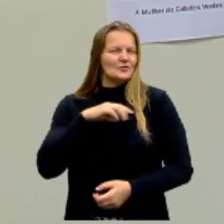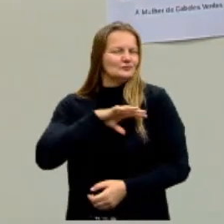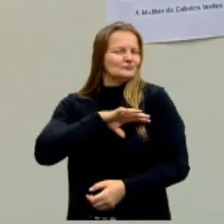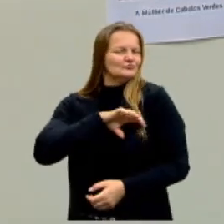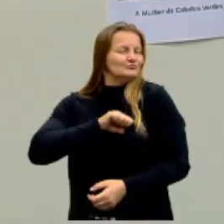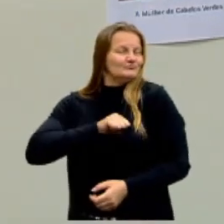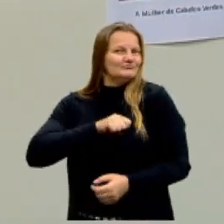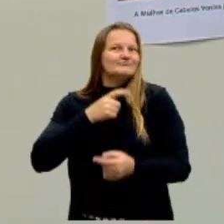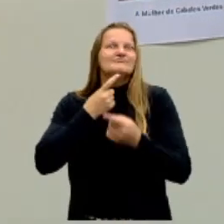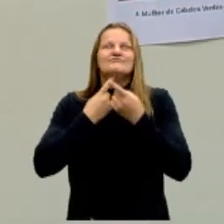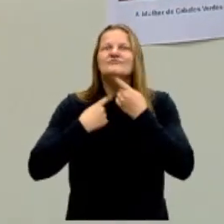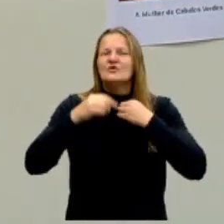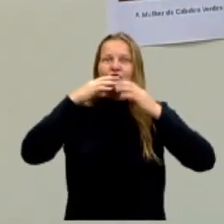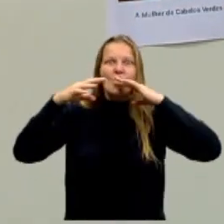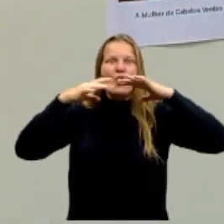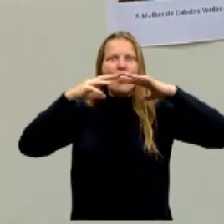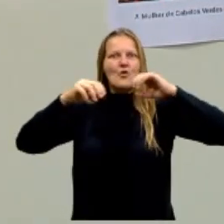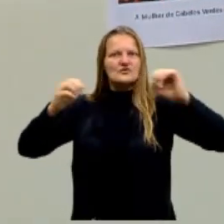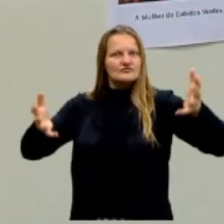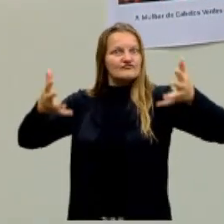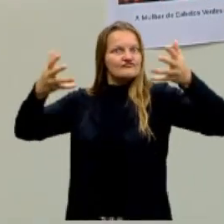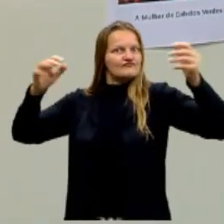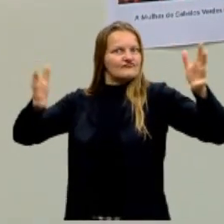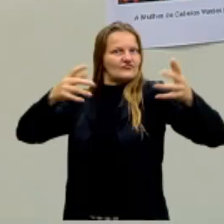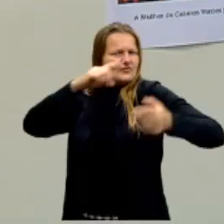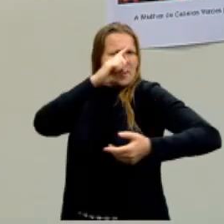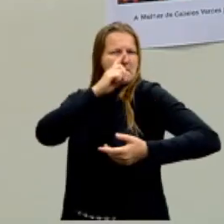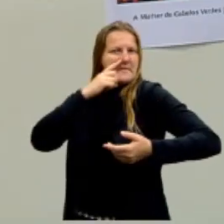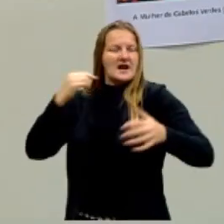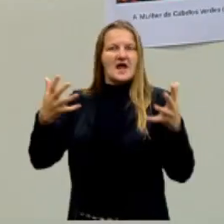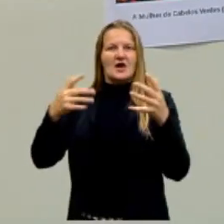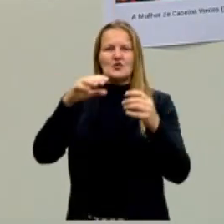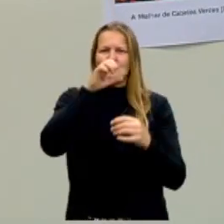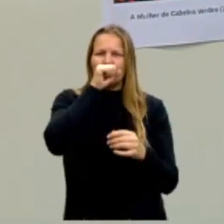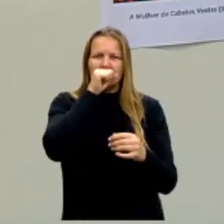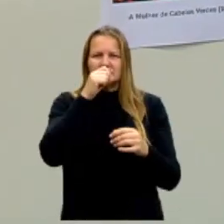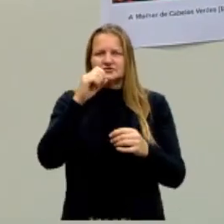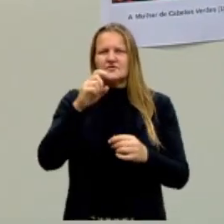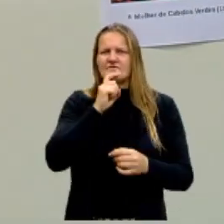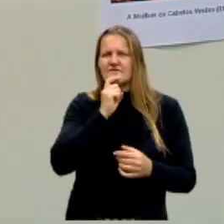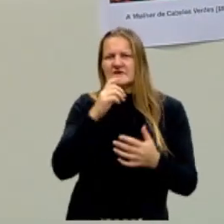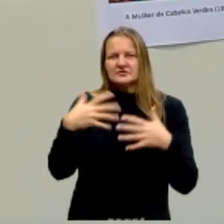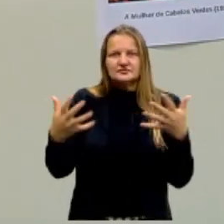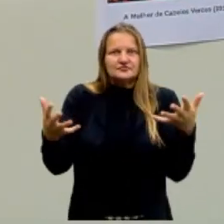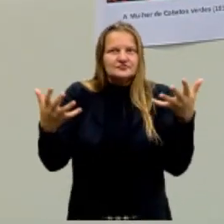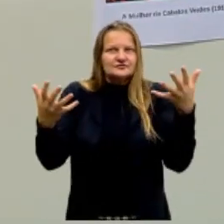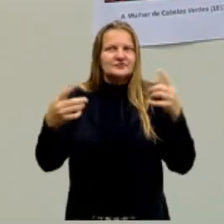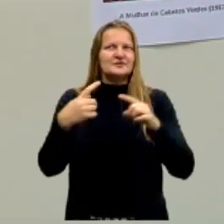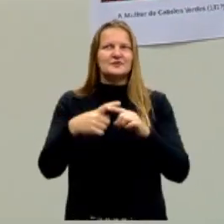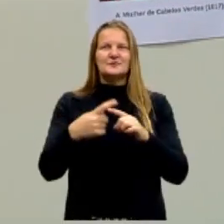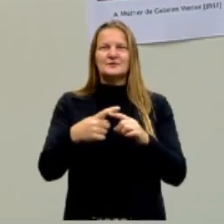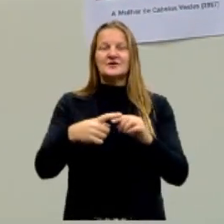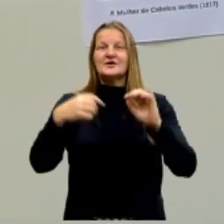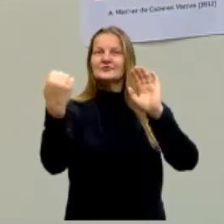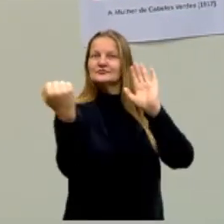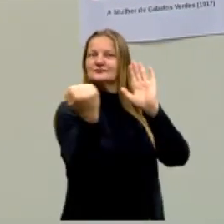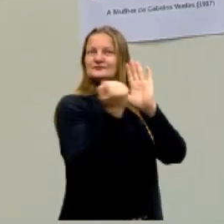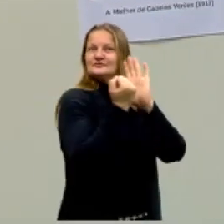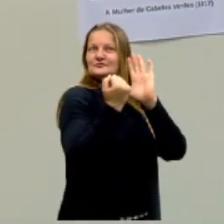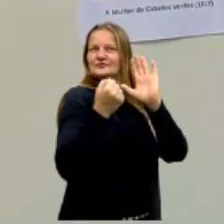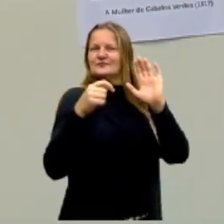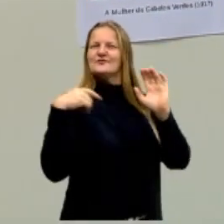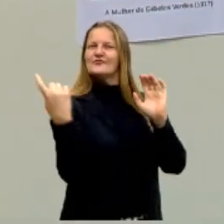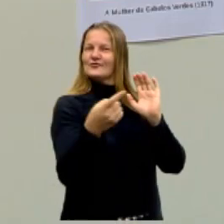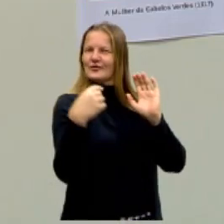muito das cores vibrantes do amarelo do laranja do verde porque simboliza o